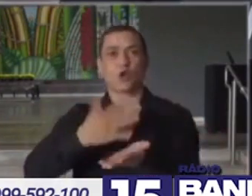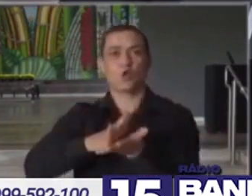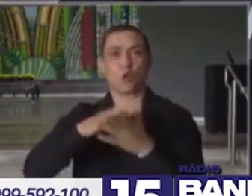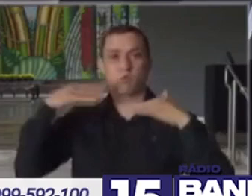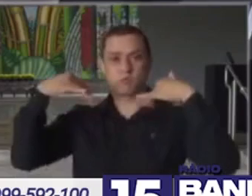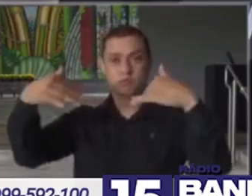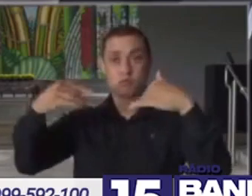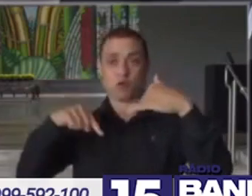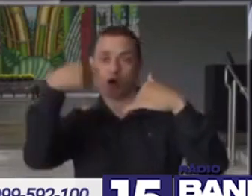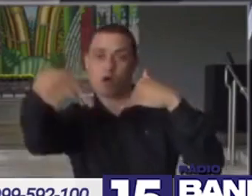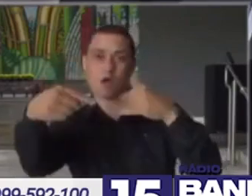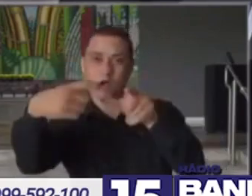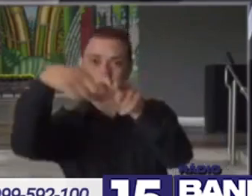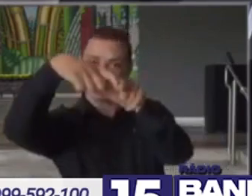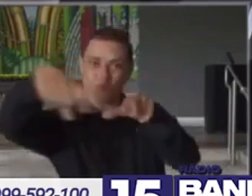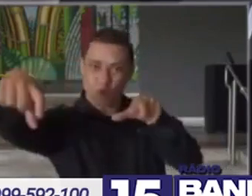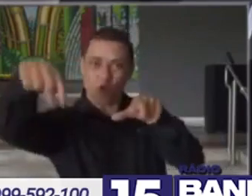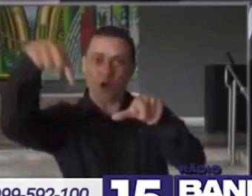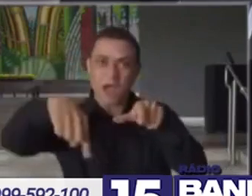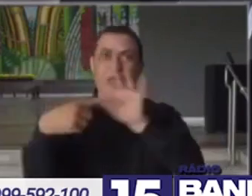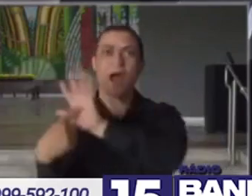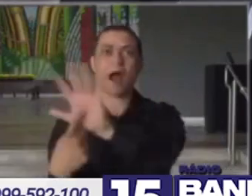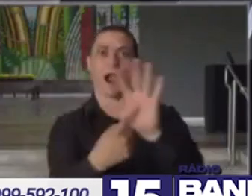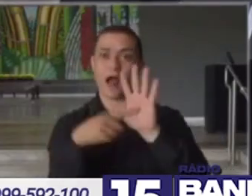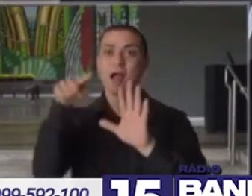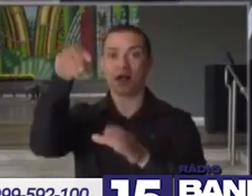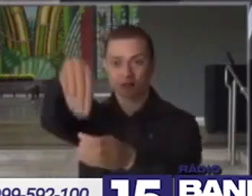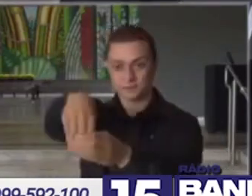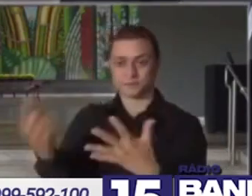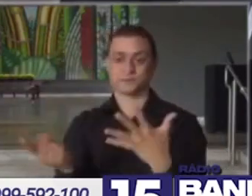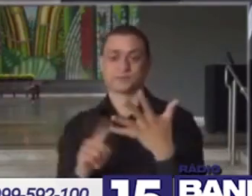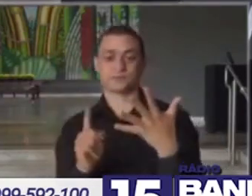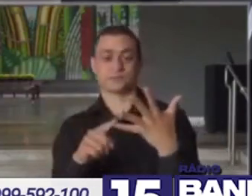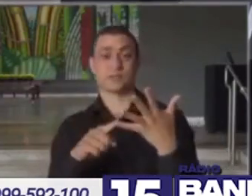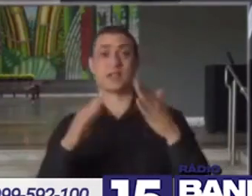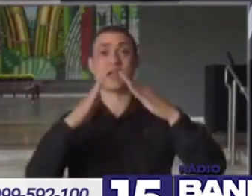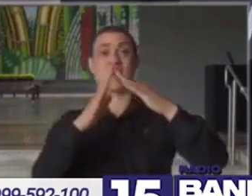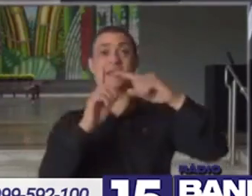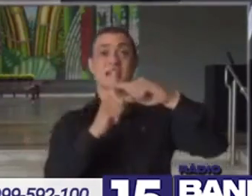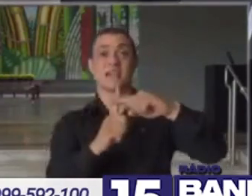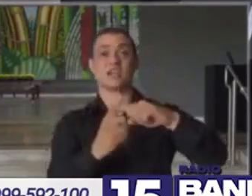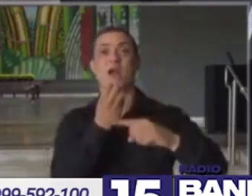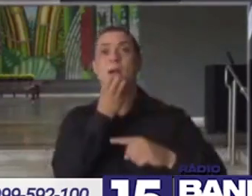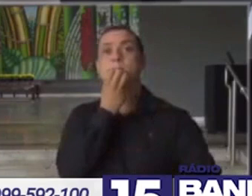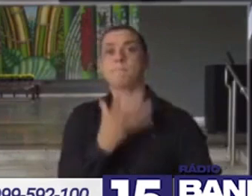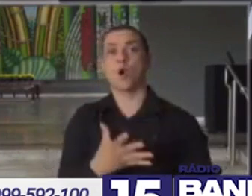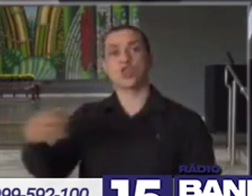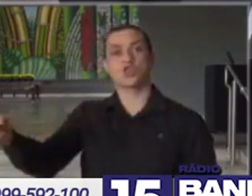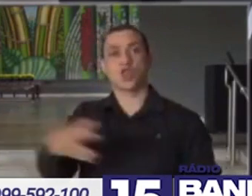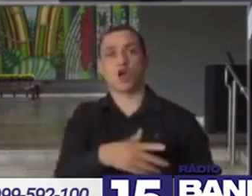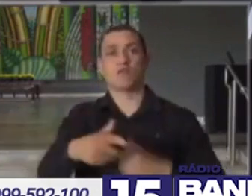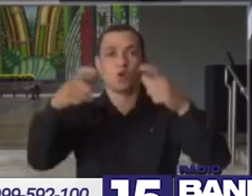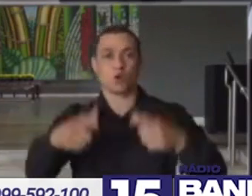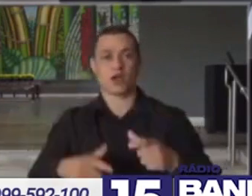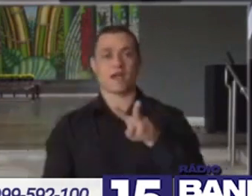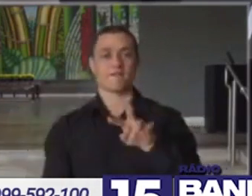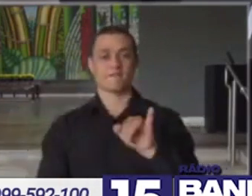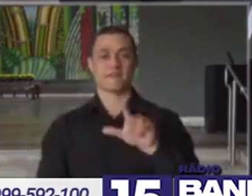Arena Corinthians, no autódromo de Interlagos, em frente aos seus portões